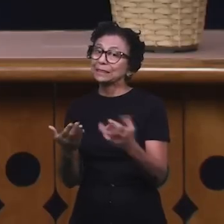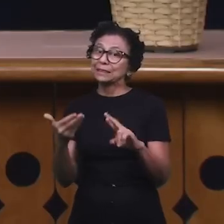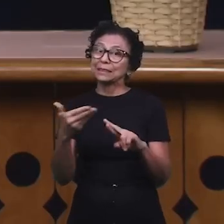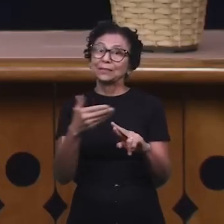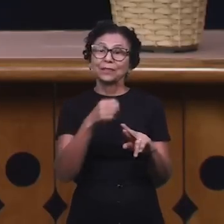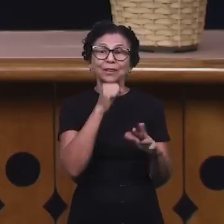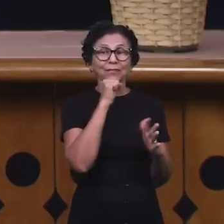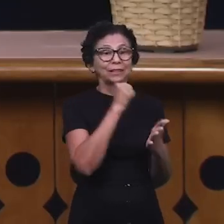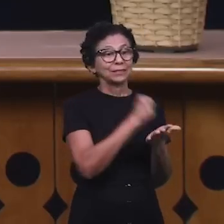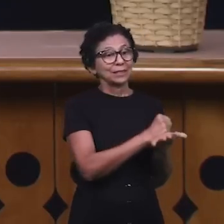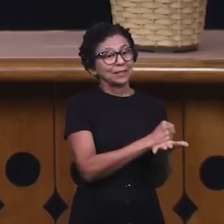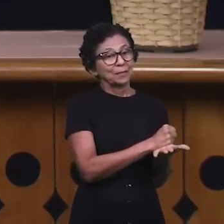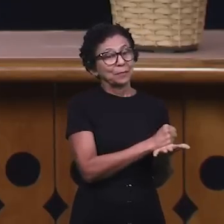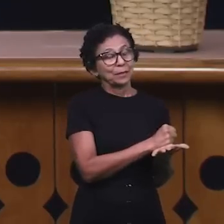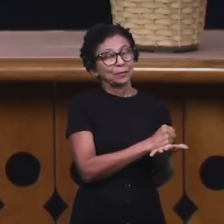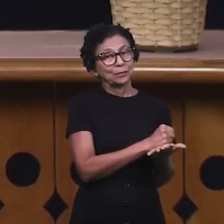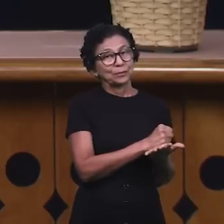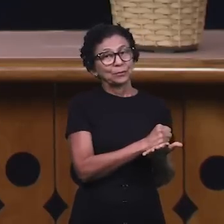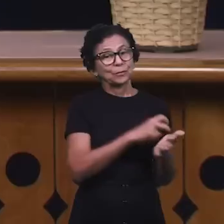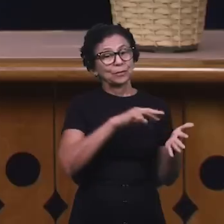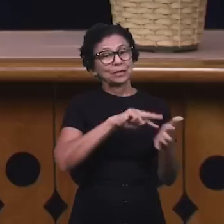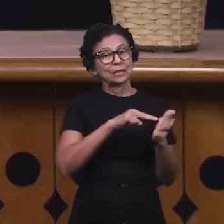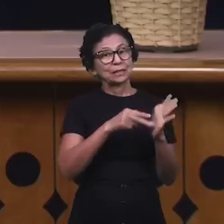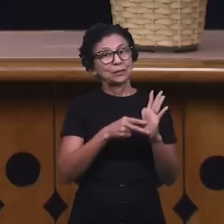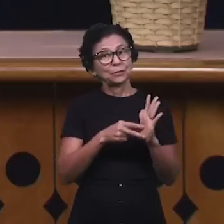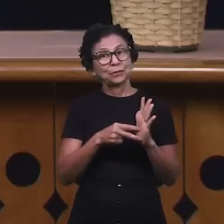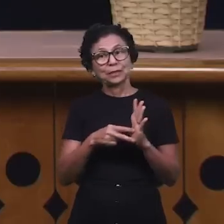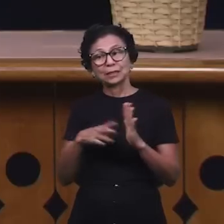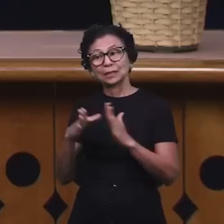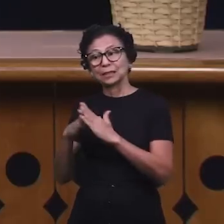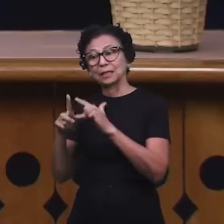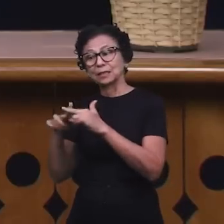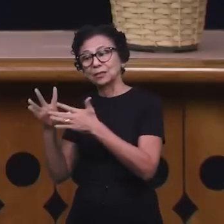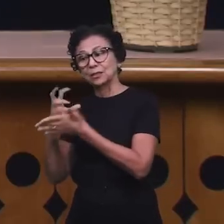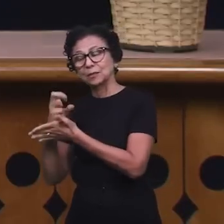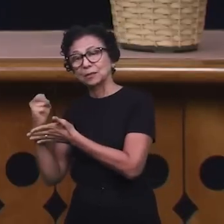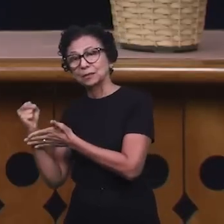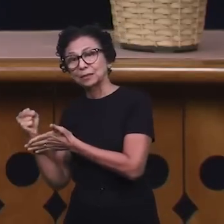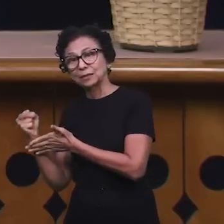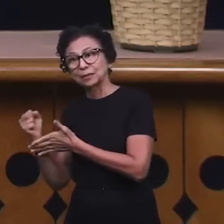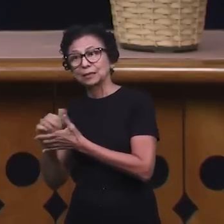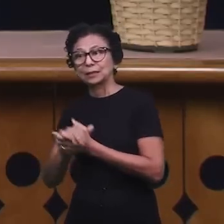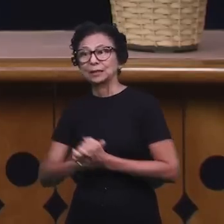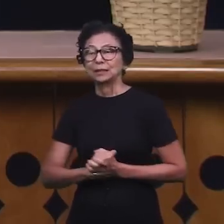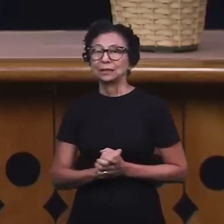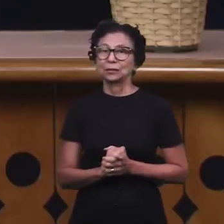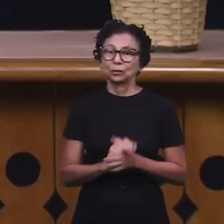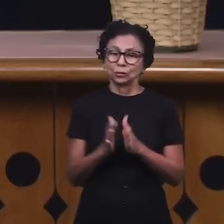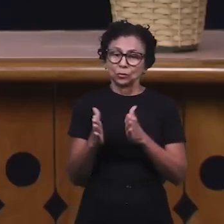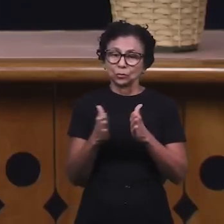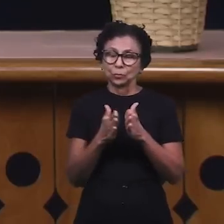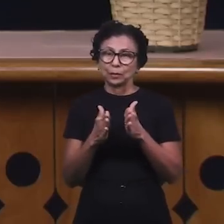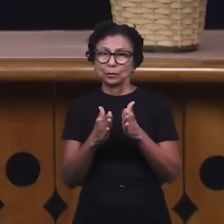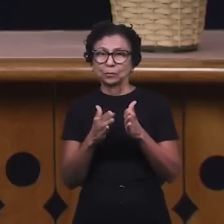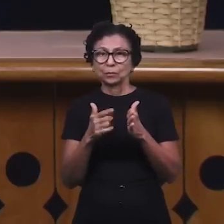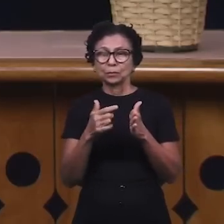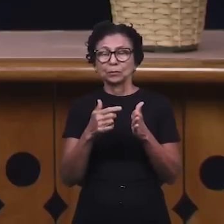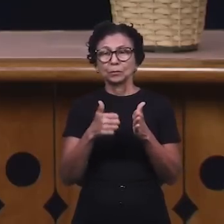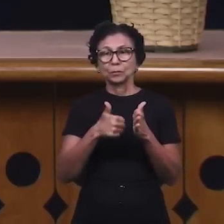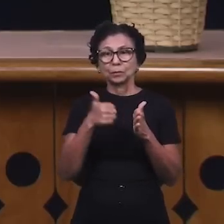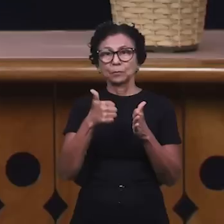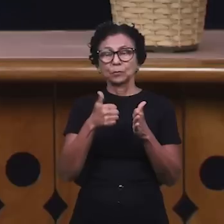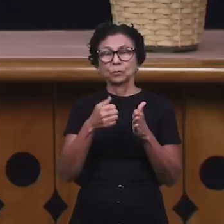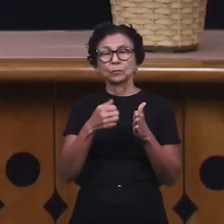a igreja já foi tirada daqui. Então nós estamos entre o segundo e o terceiro sinal, aguardando a volta